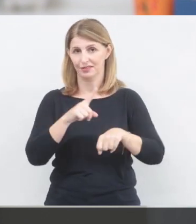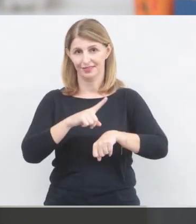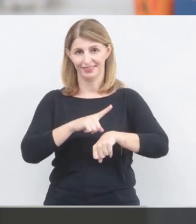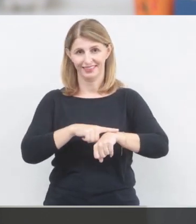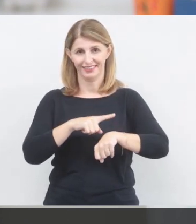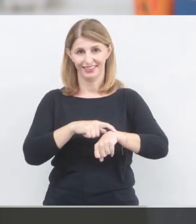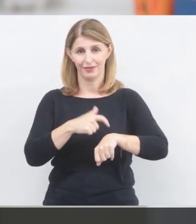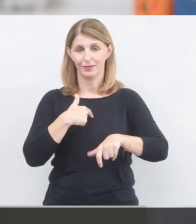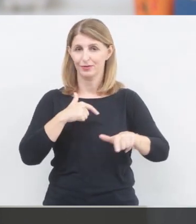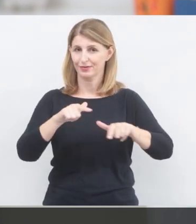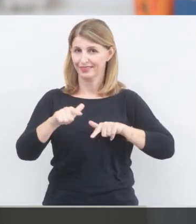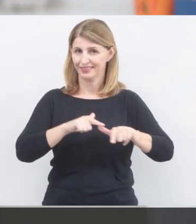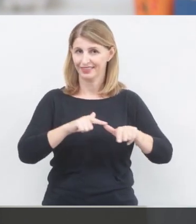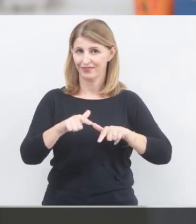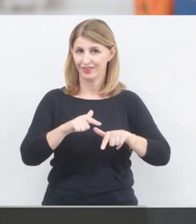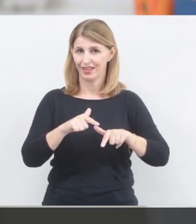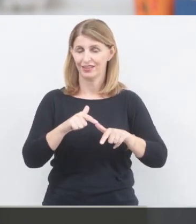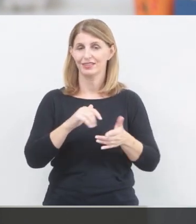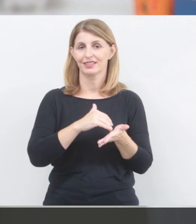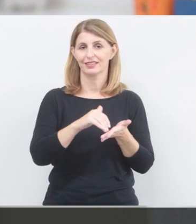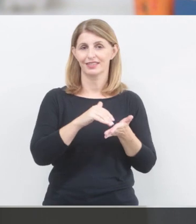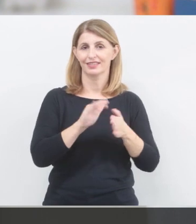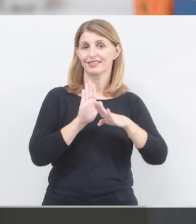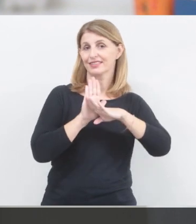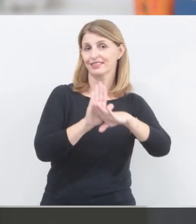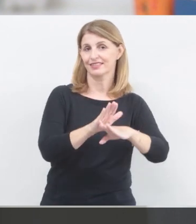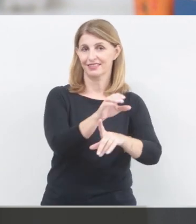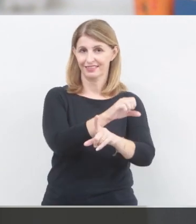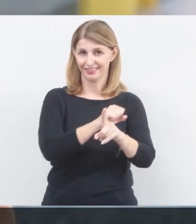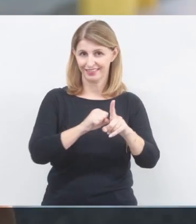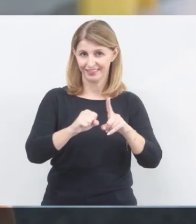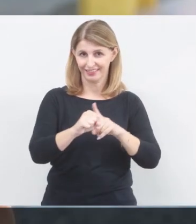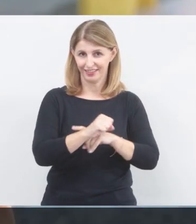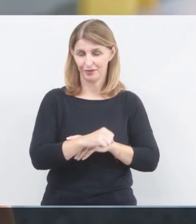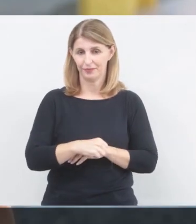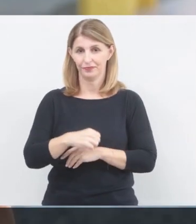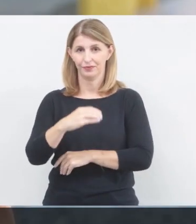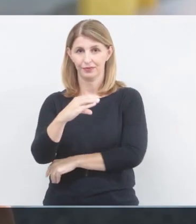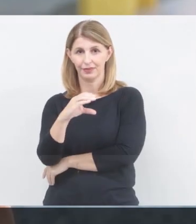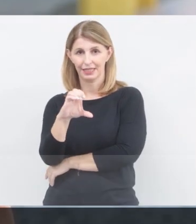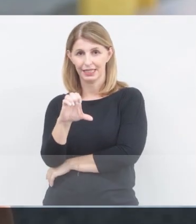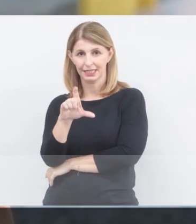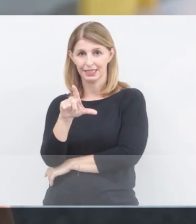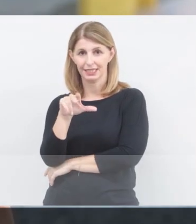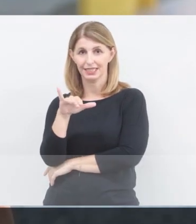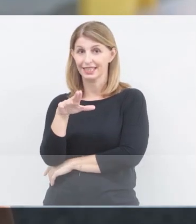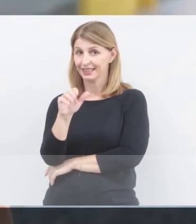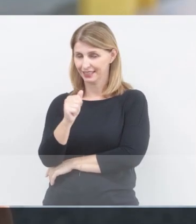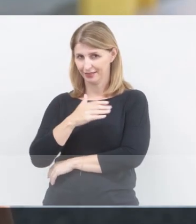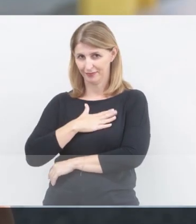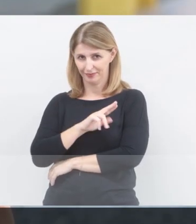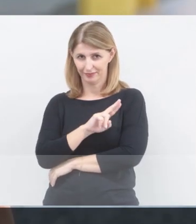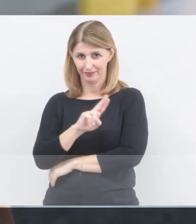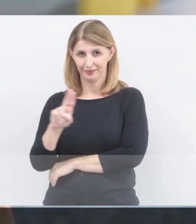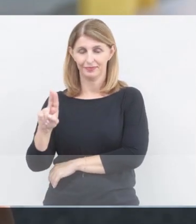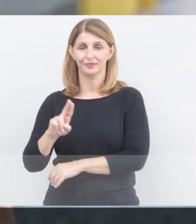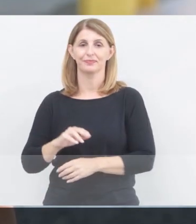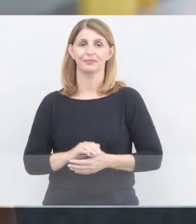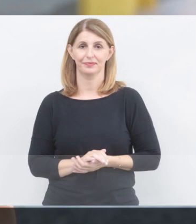do tempo eu atuo na Secretaria de Assistência Social. Celina Aparecida Bertol Lopes